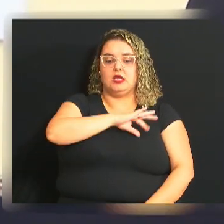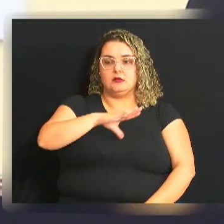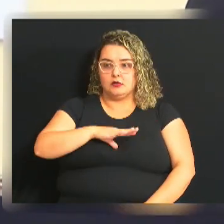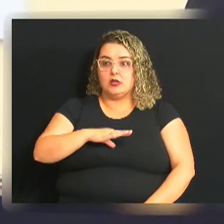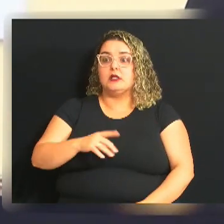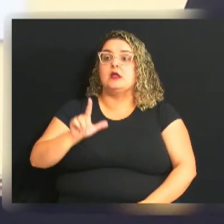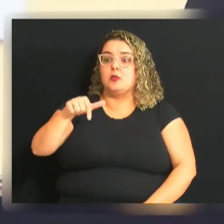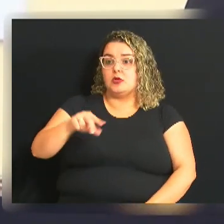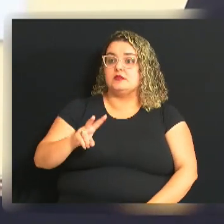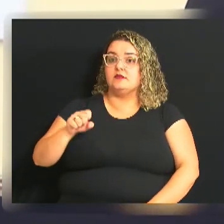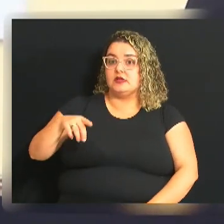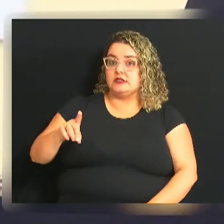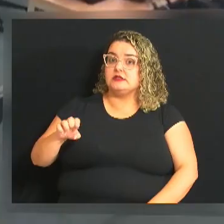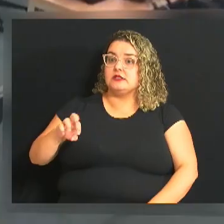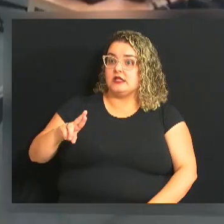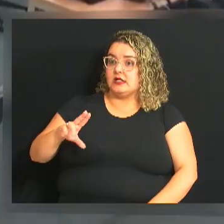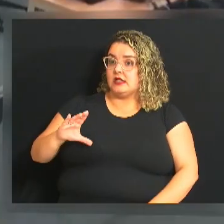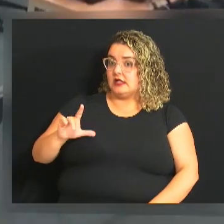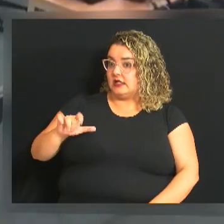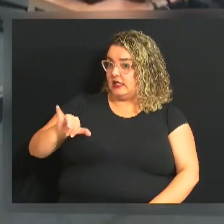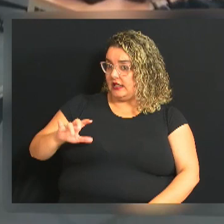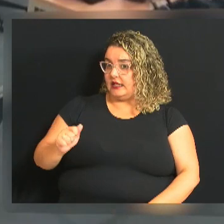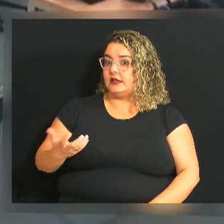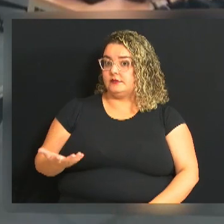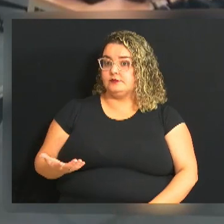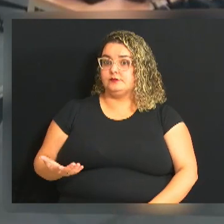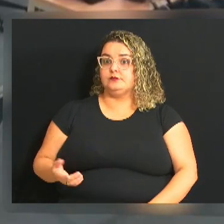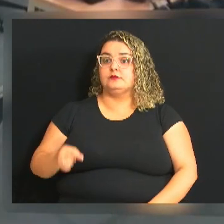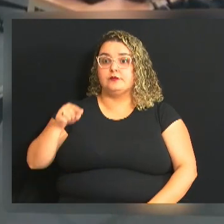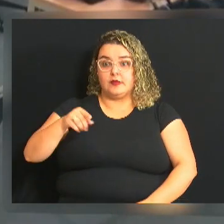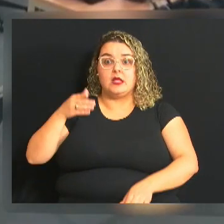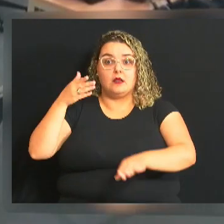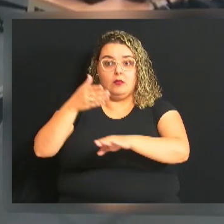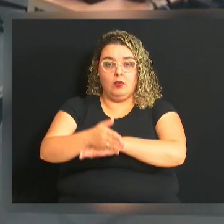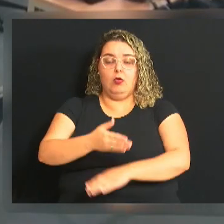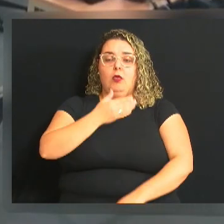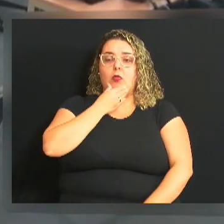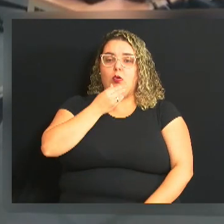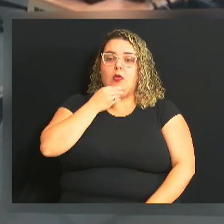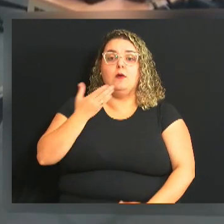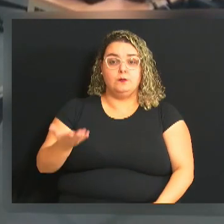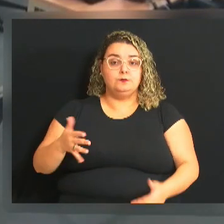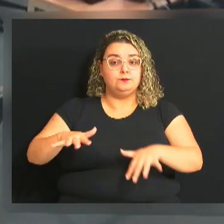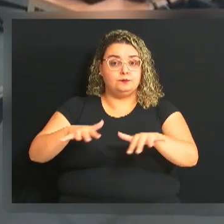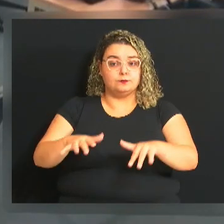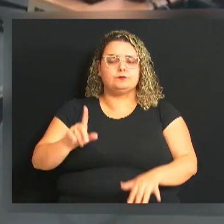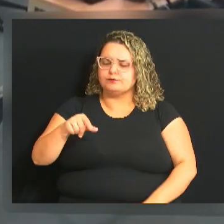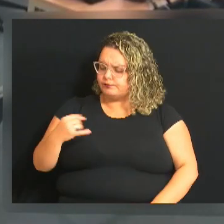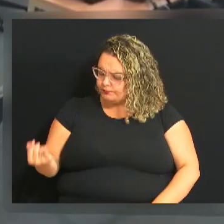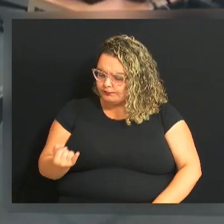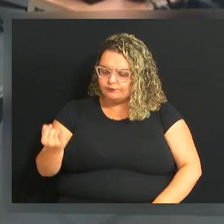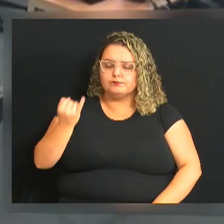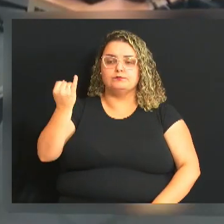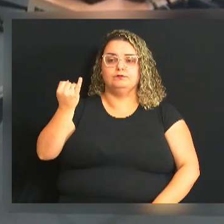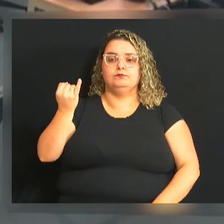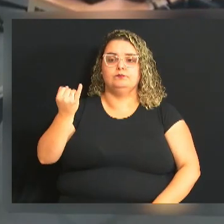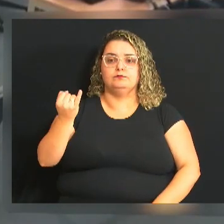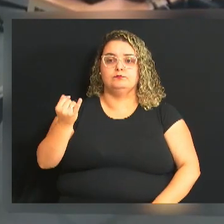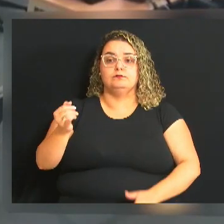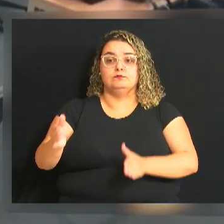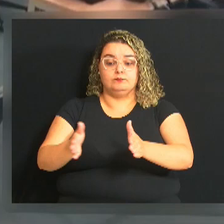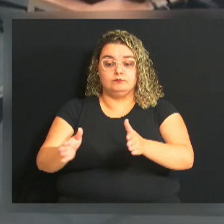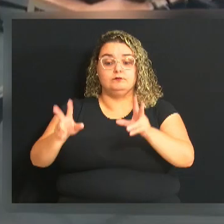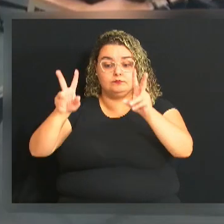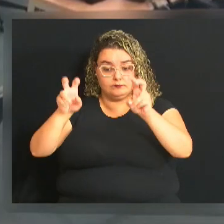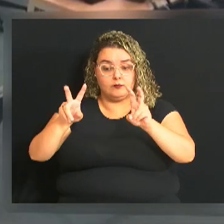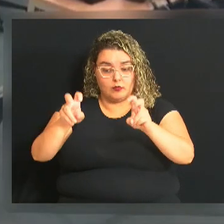secretária municipal de Assistência Social. Essa participação do homem, ela é fundamental nesse tema da